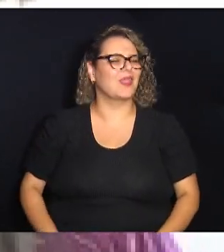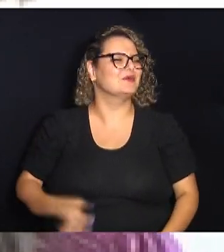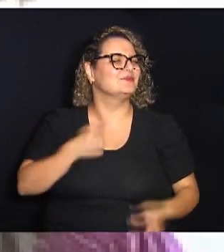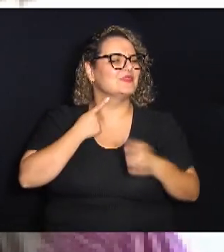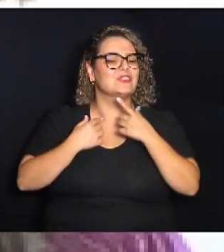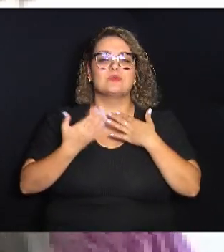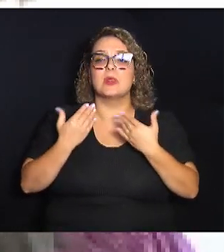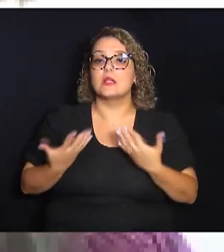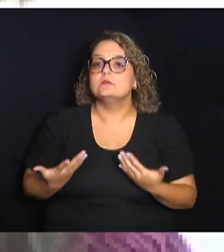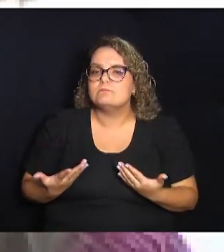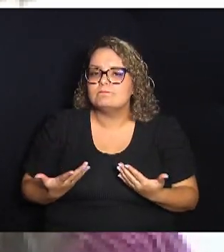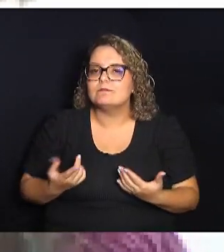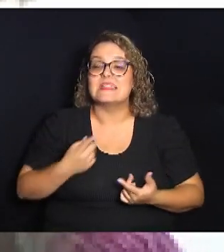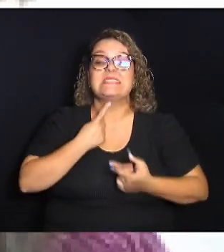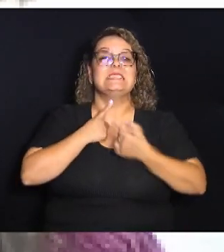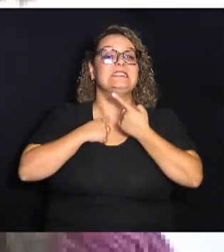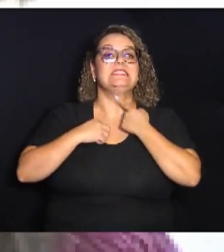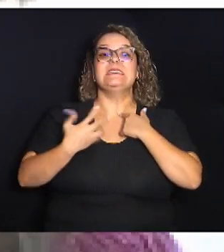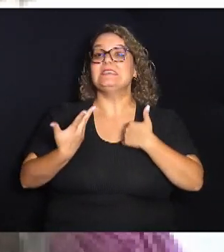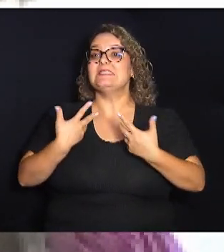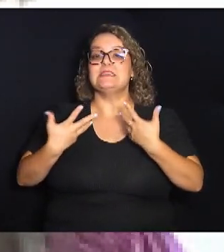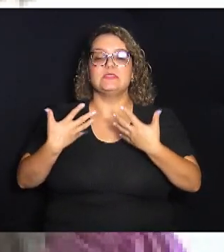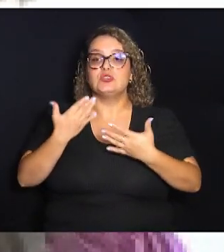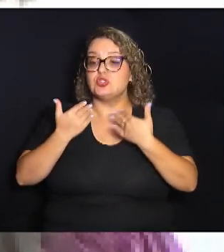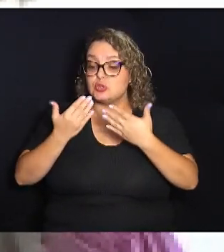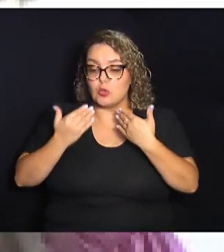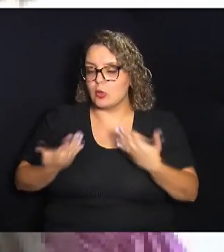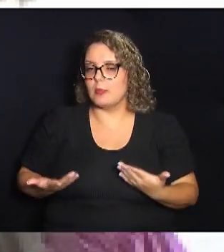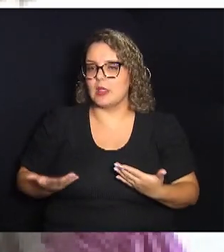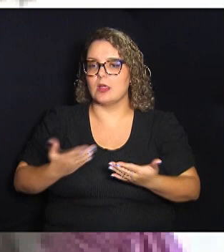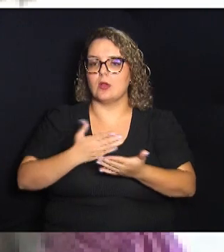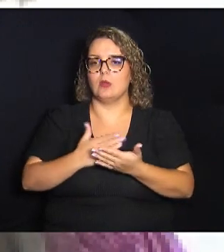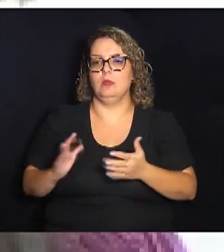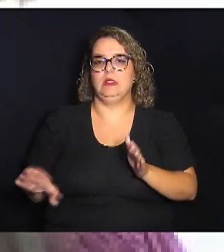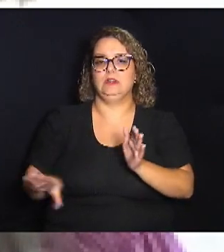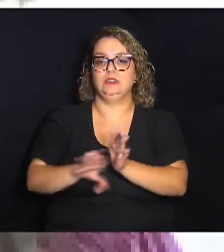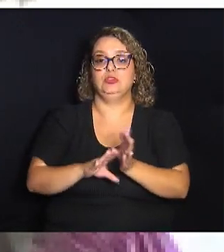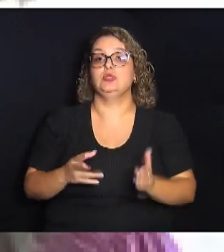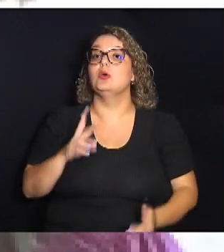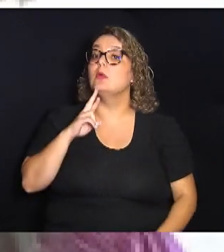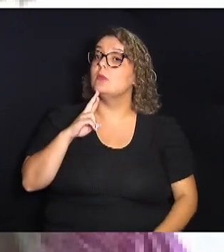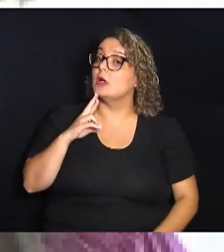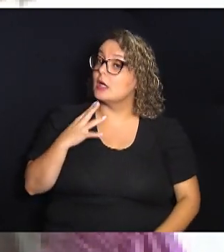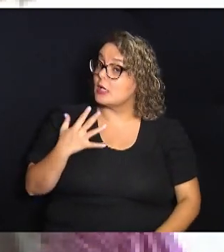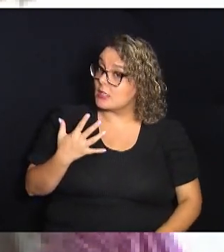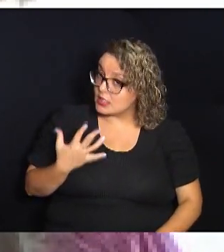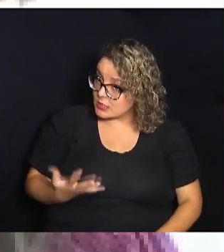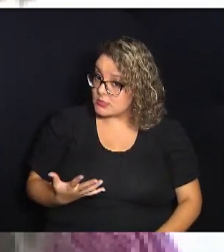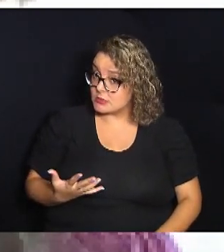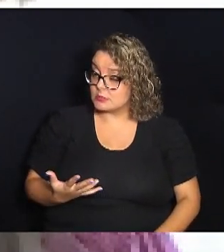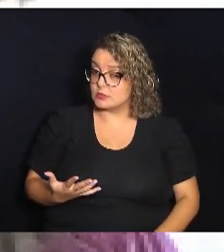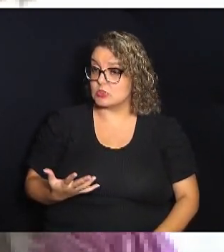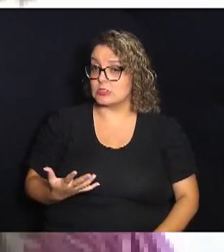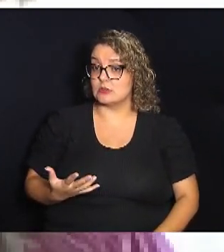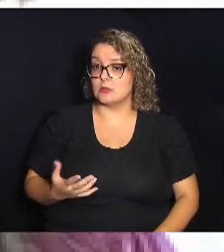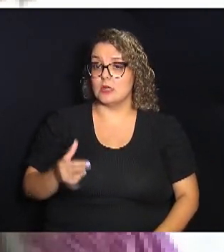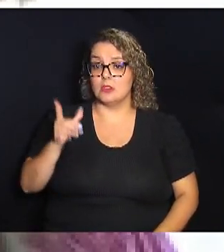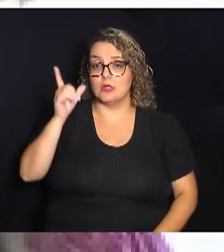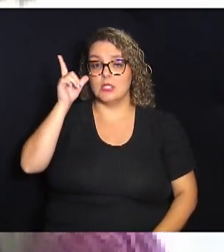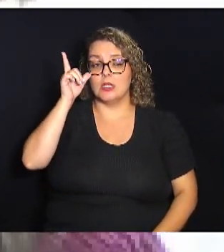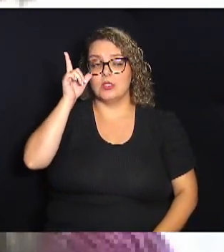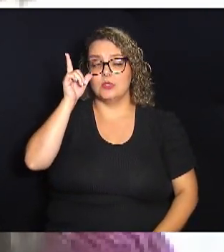coisa. Na verdade, esse desejo de comer começa a vir como uma resposta para aliviar